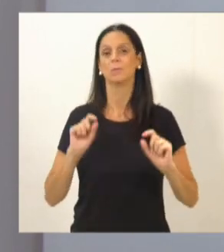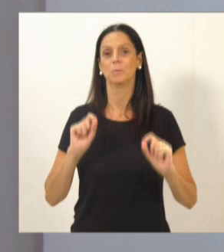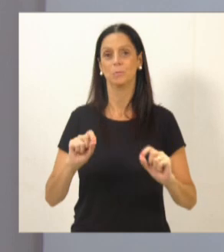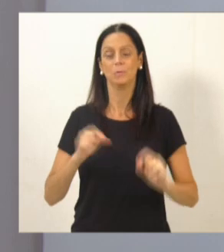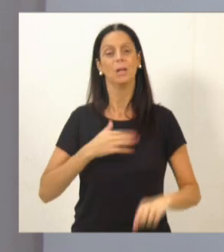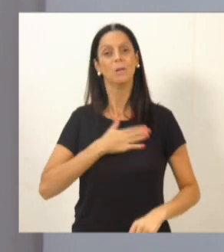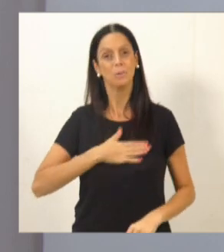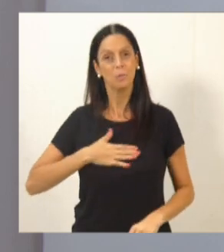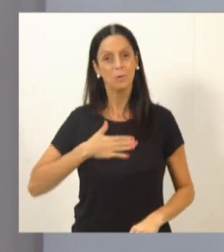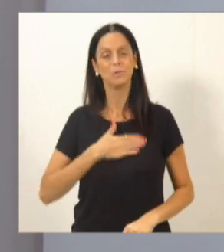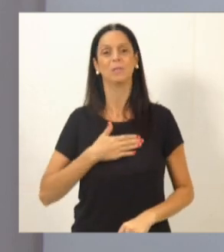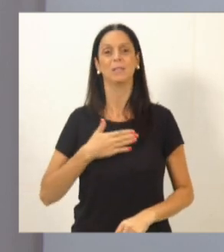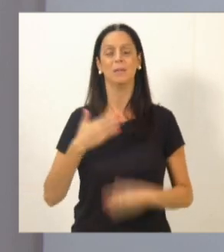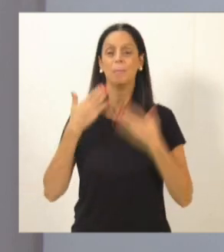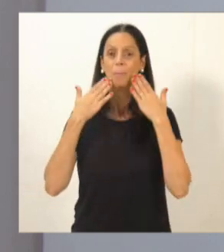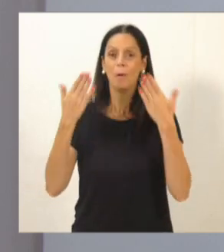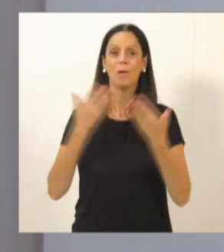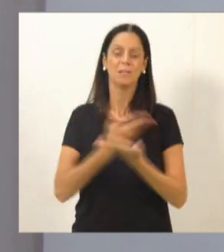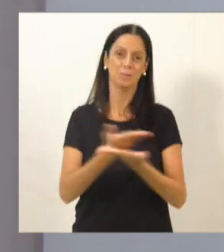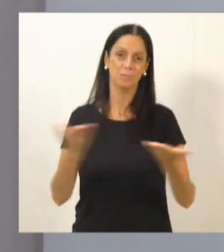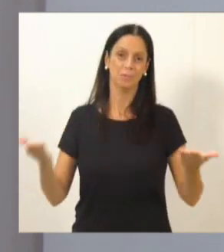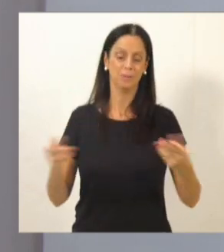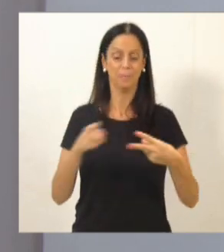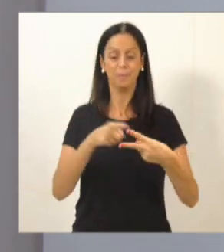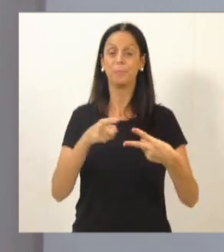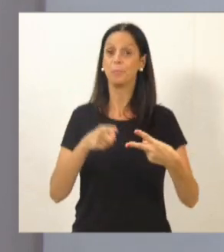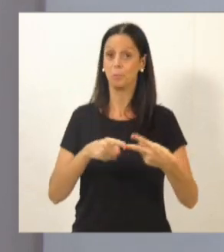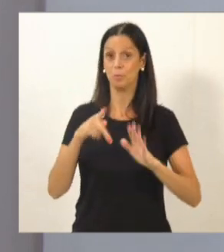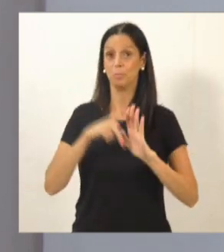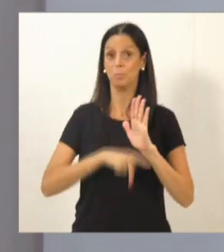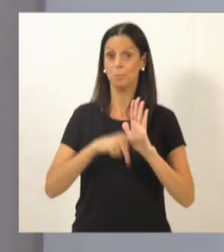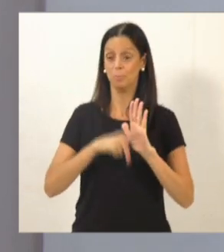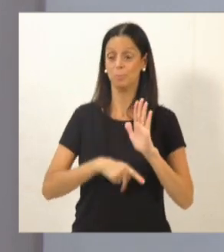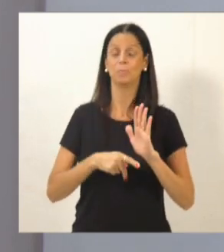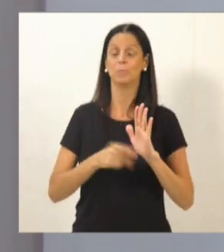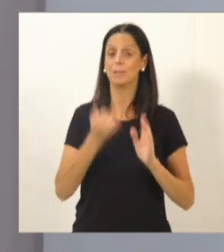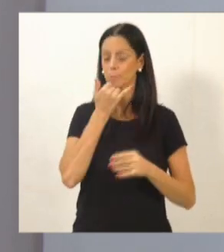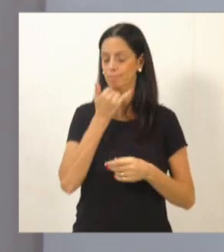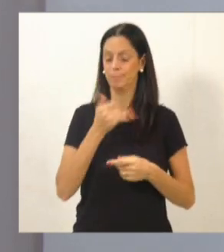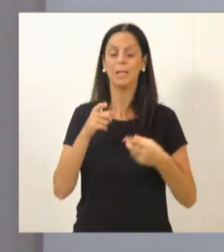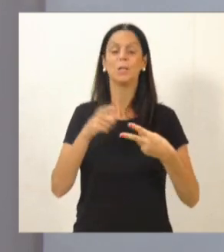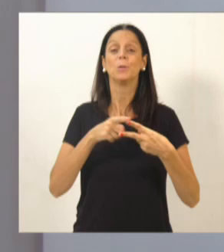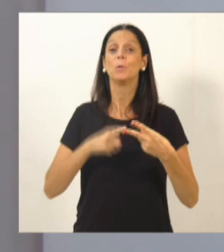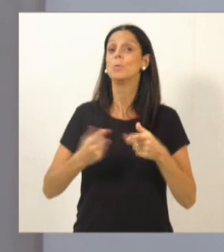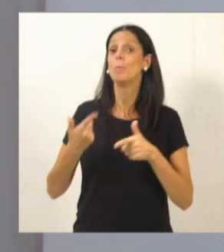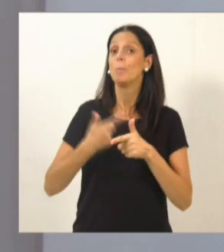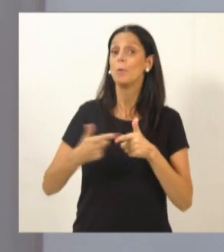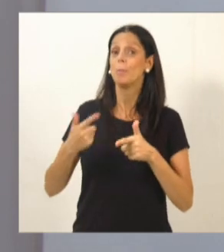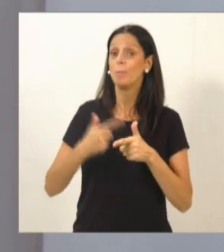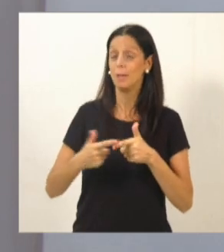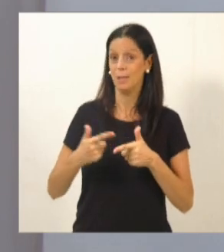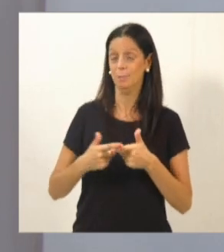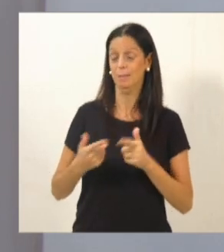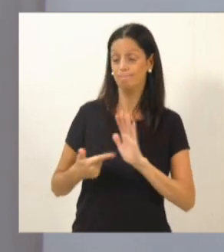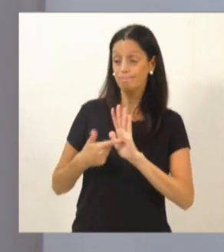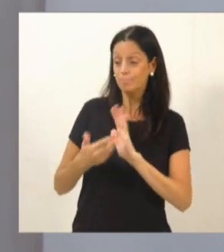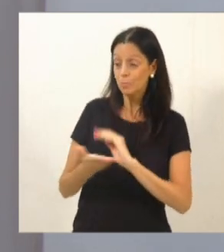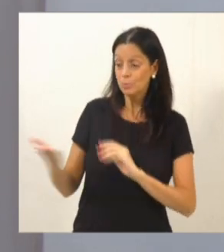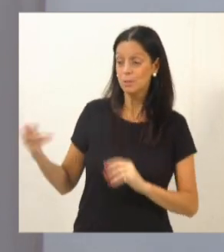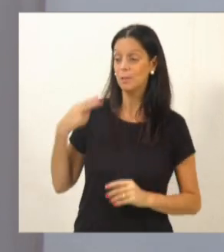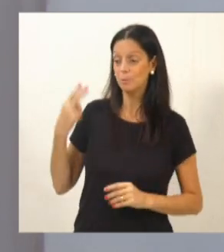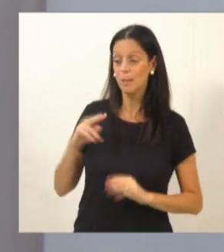de apresentar dois problemas aos vereadores aqui. E eu acho que os dois problemas são problemas